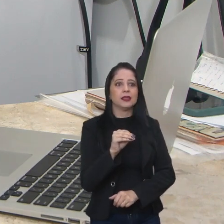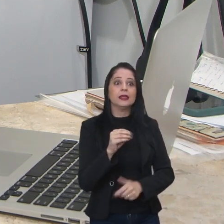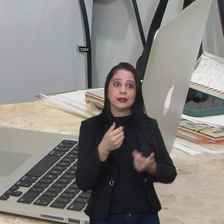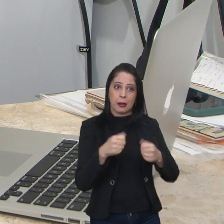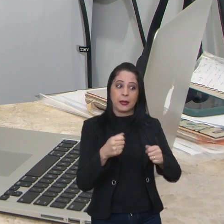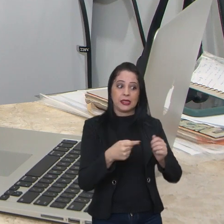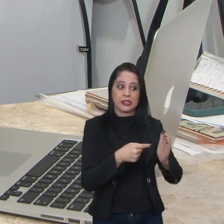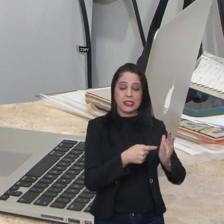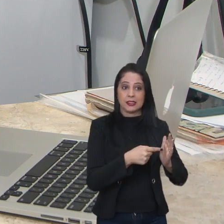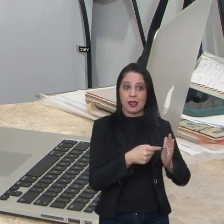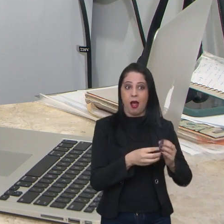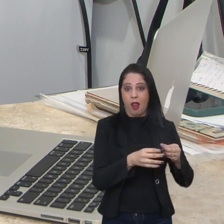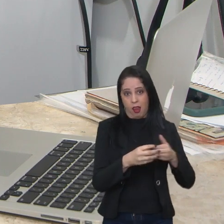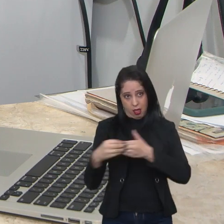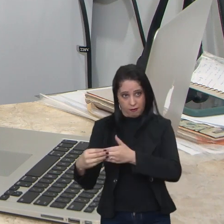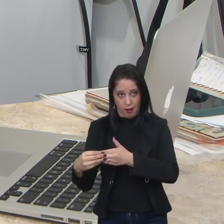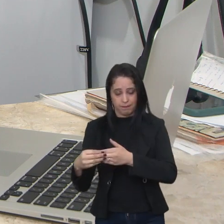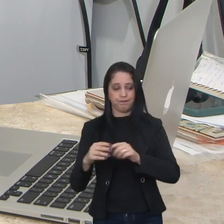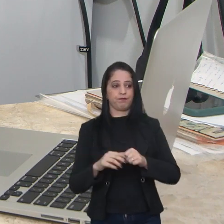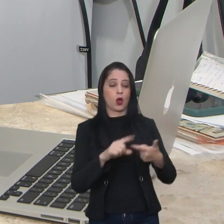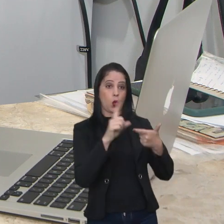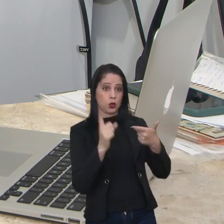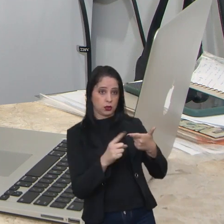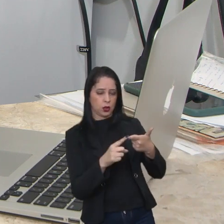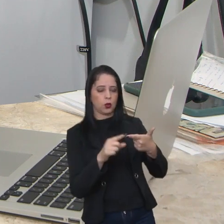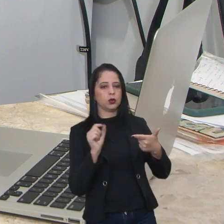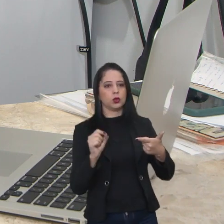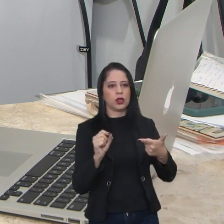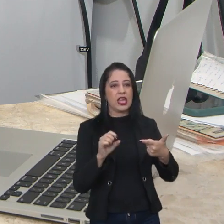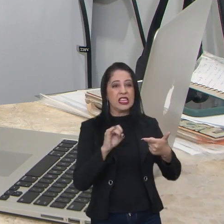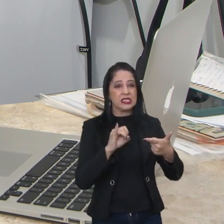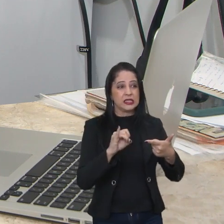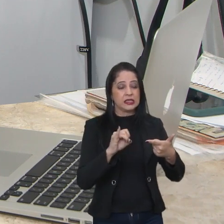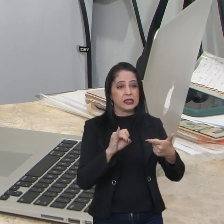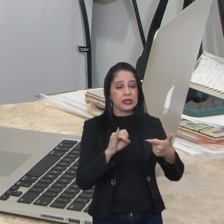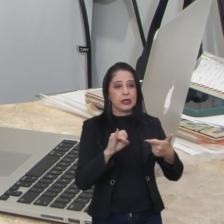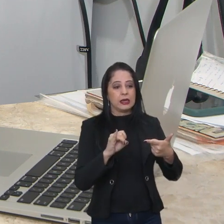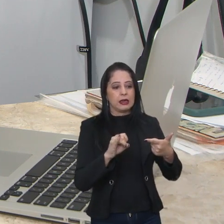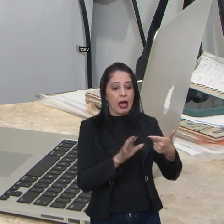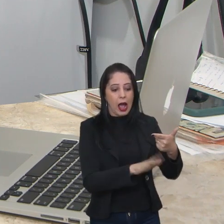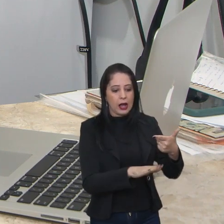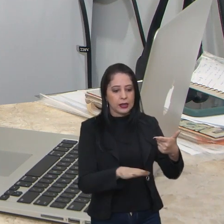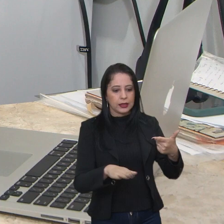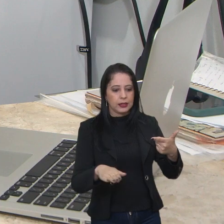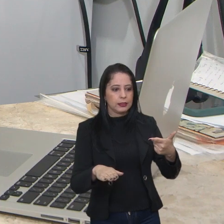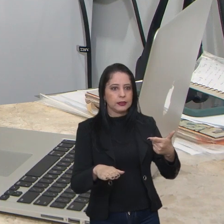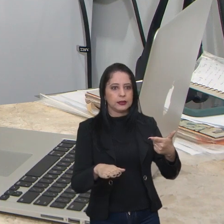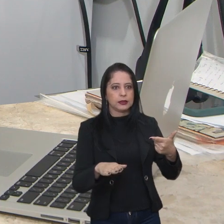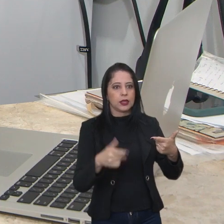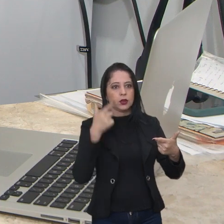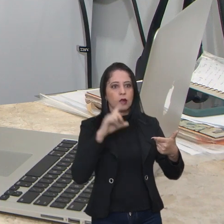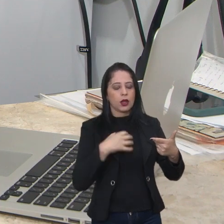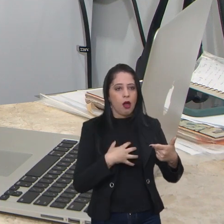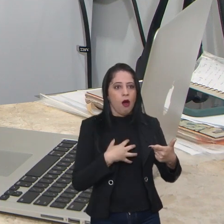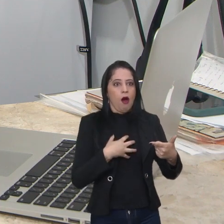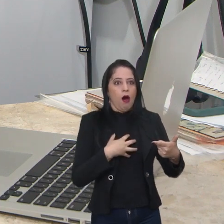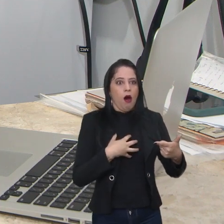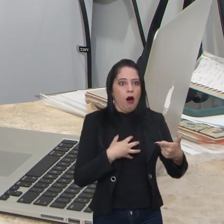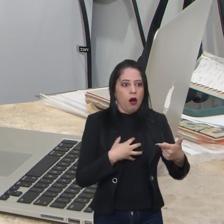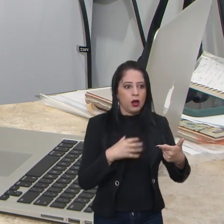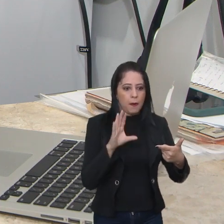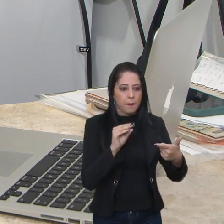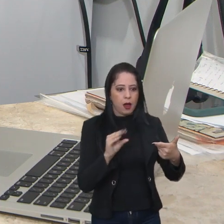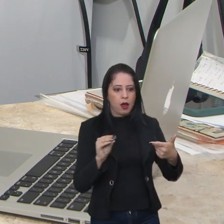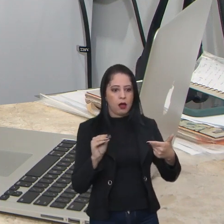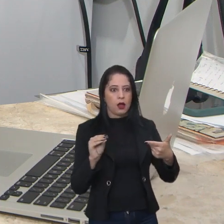palavras isso já é um fator de preocupação o segundo é quando a criança começa a ter uma coordenação com a respiração